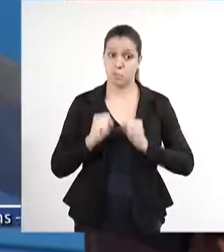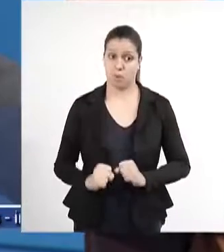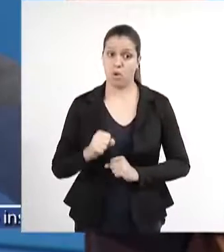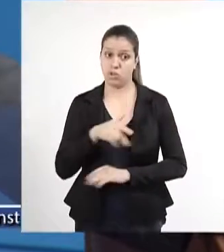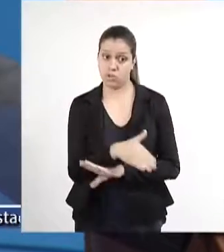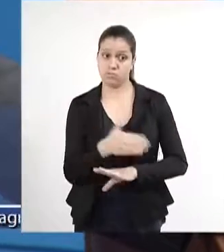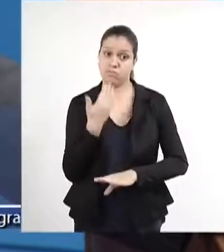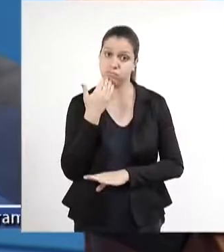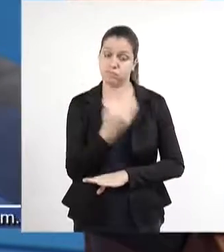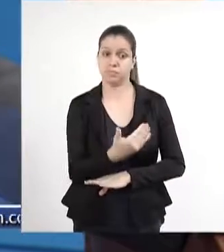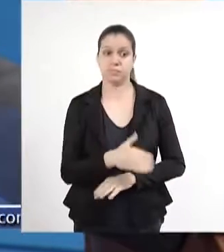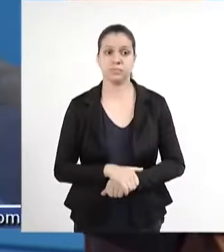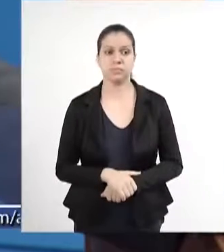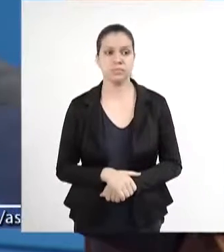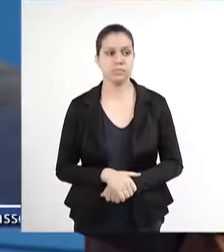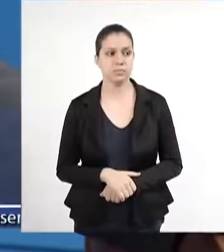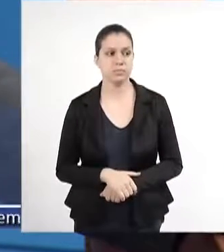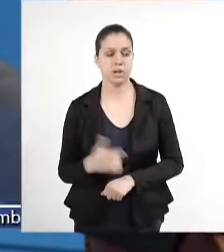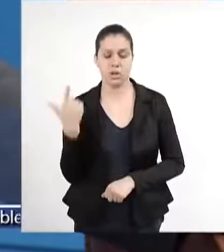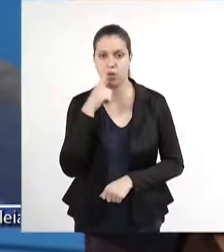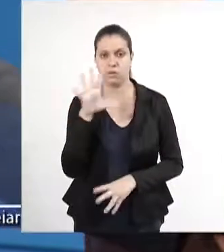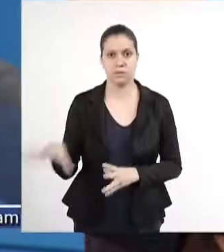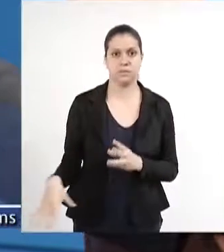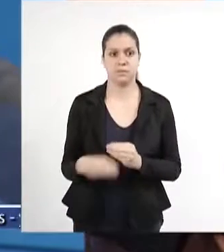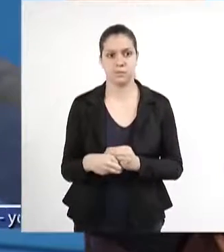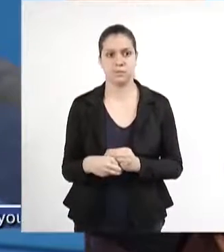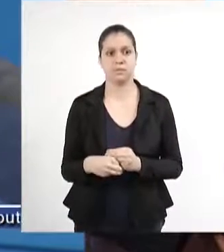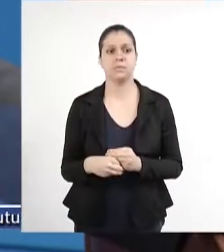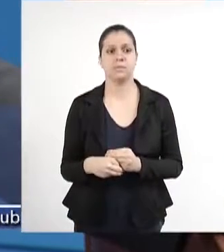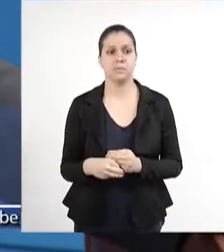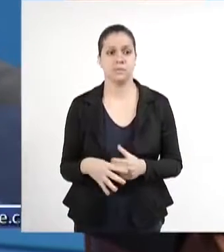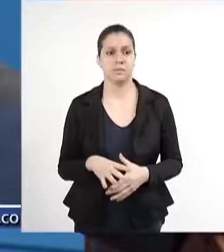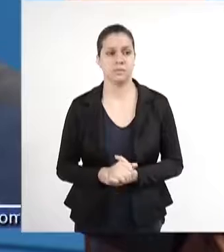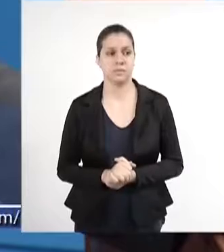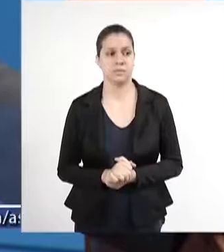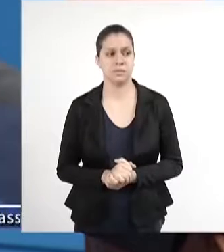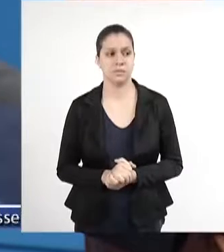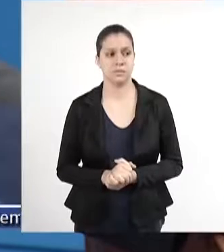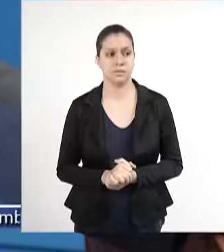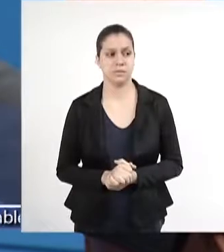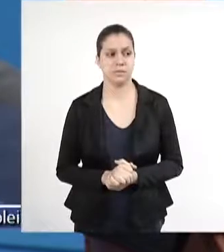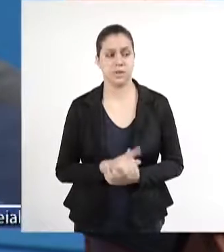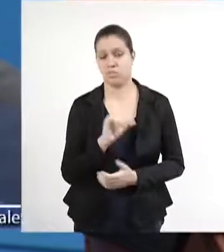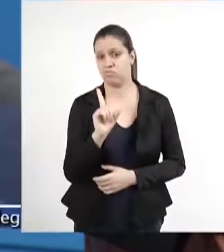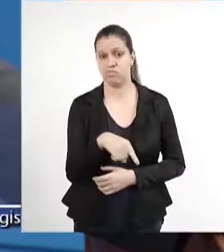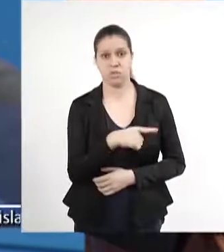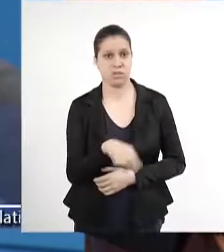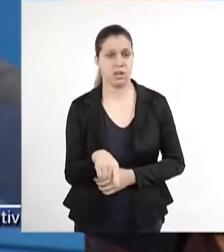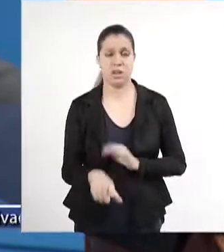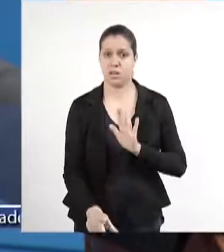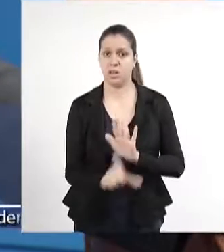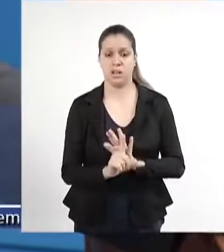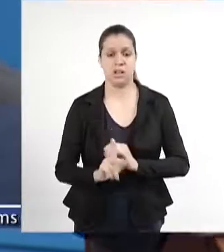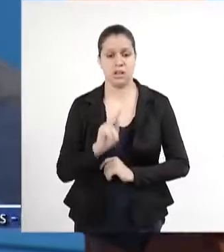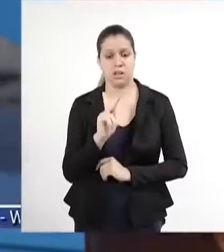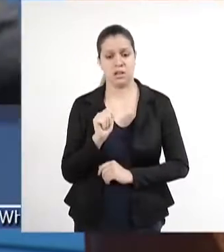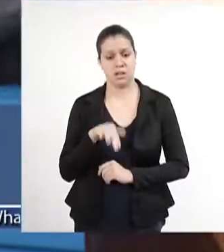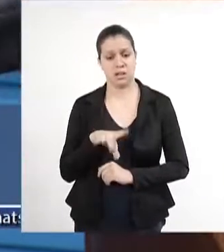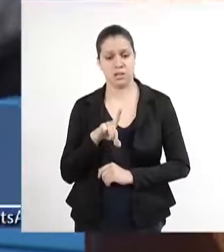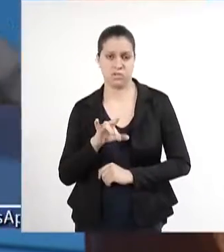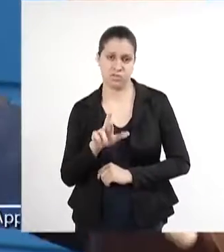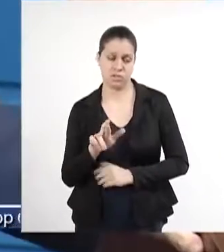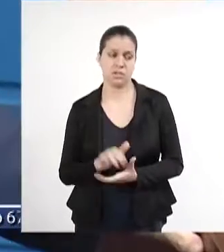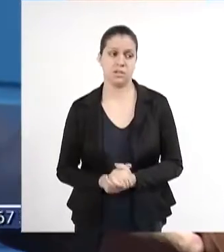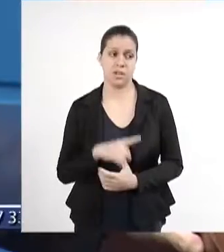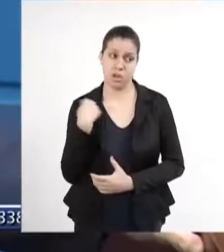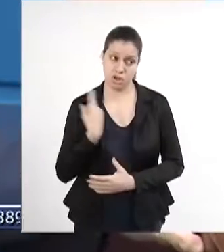pedir para que tenha uma emenda constitucional eliminando a Lei Candir. Então, nós estudamos bem o assunto e aqui